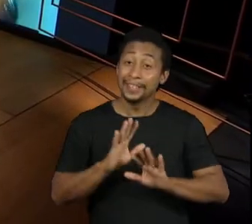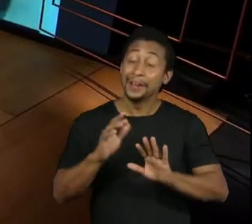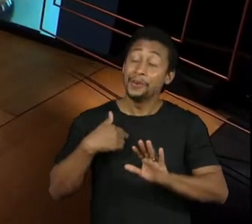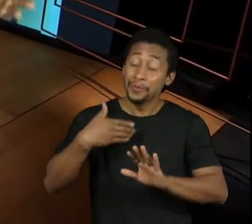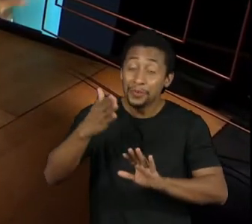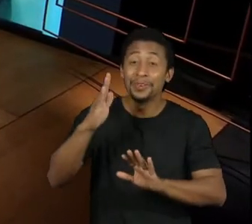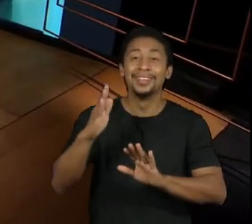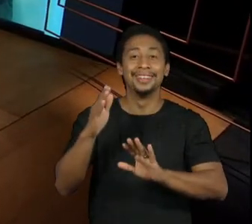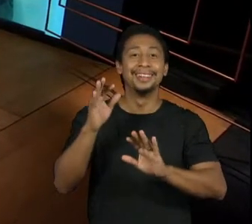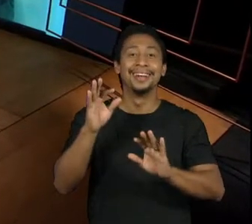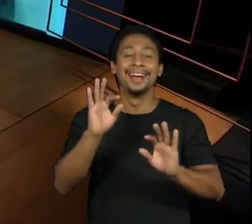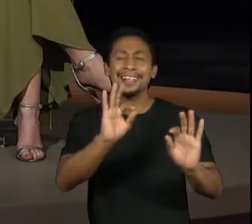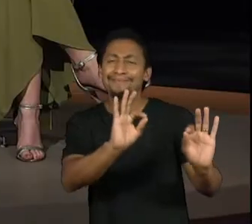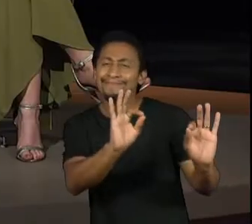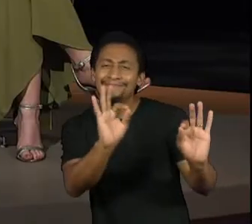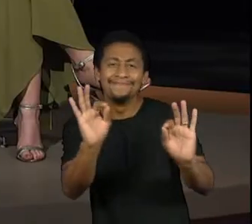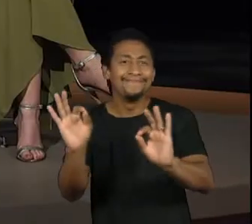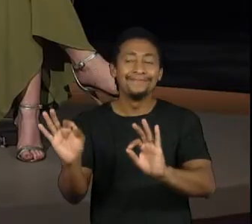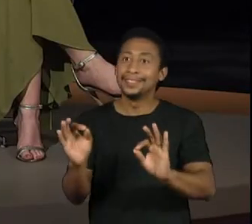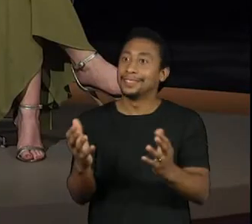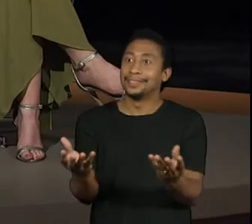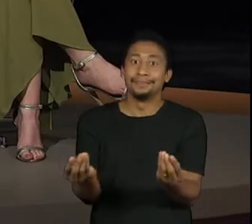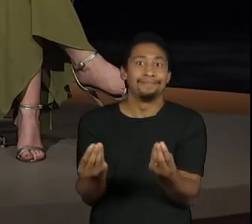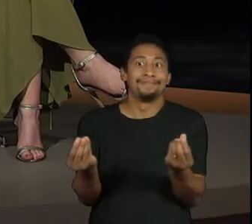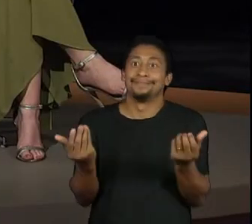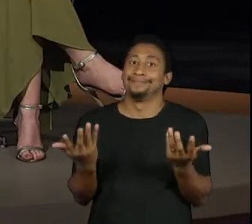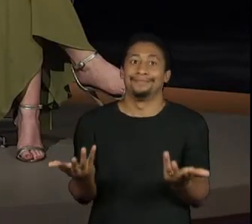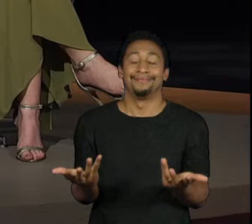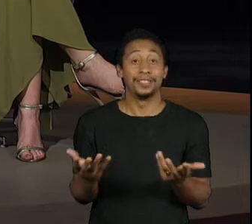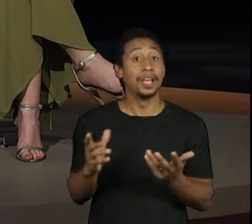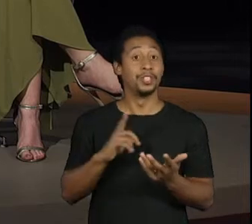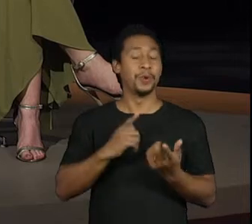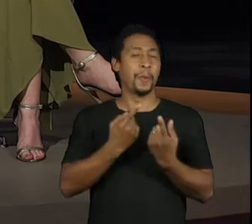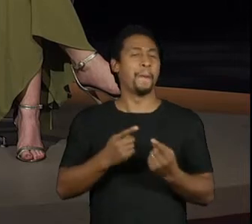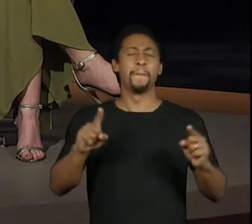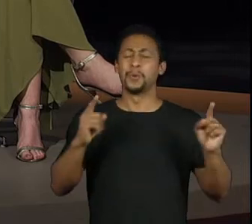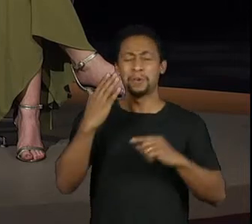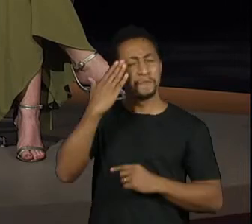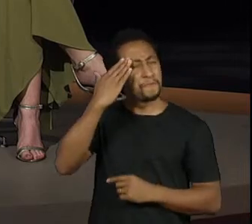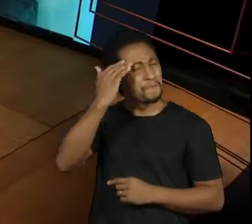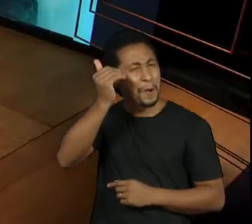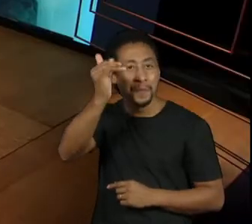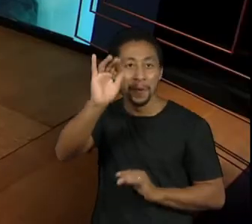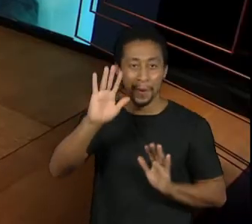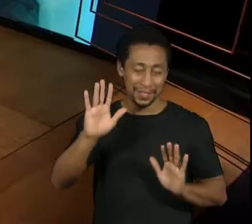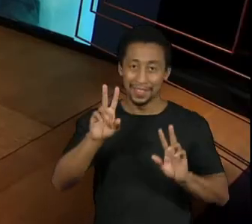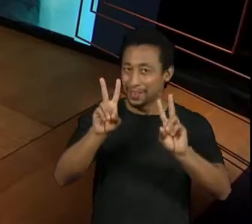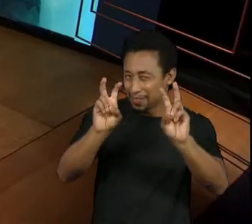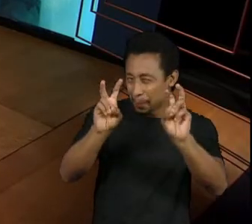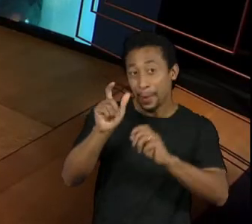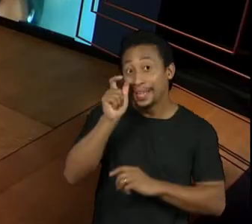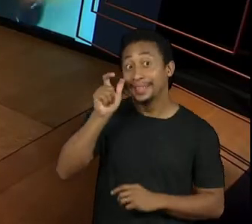E eu fiquei muito impressionado. E ele tinha uma canção que era muito sucesso, que era Interesseira, né?